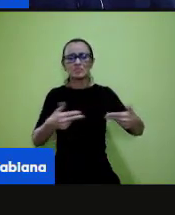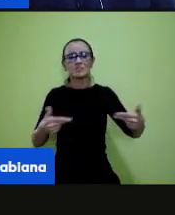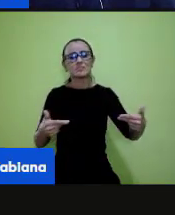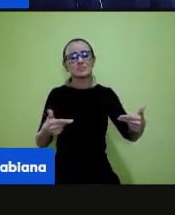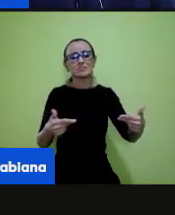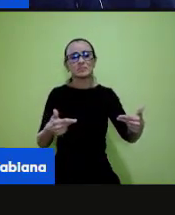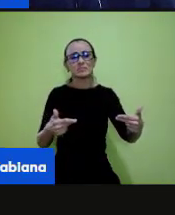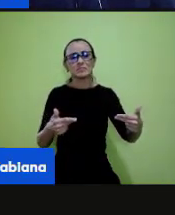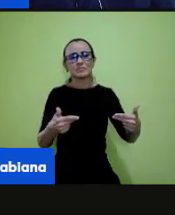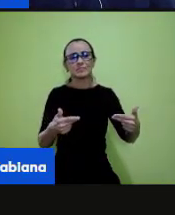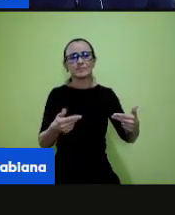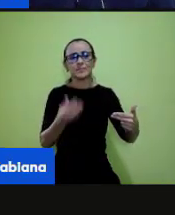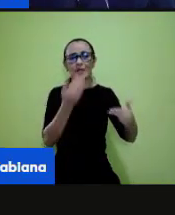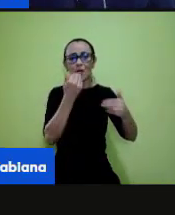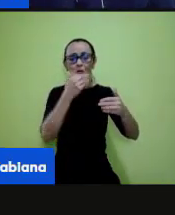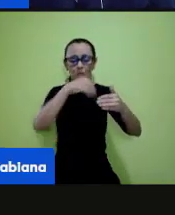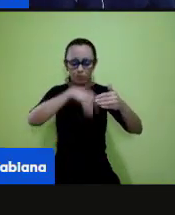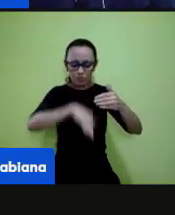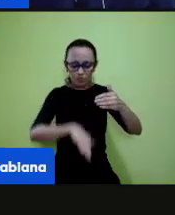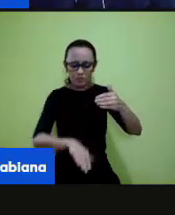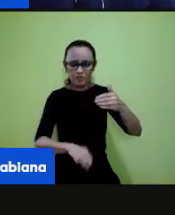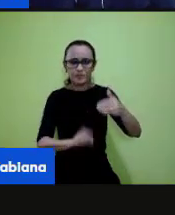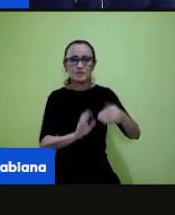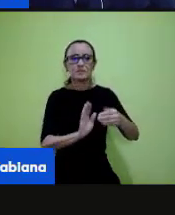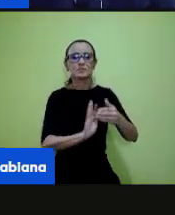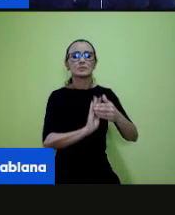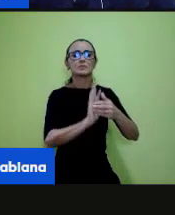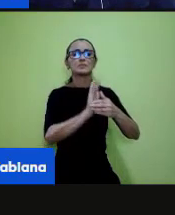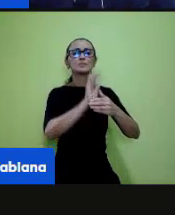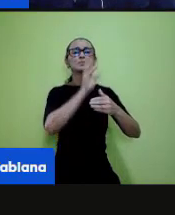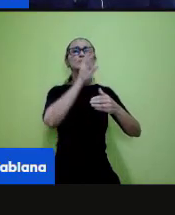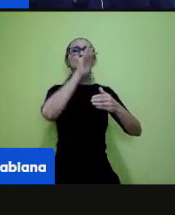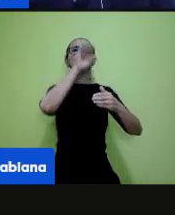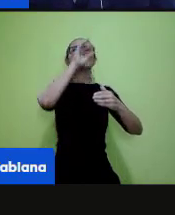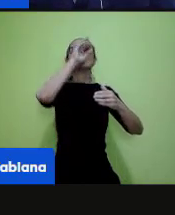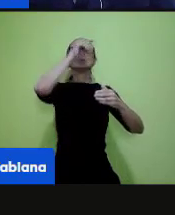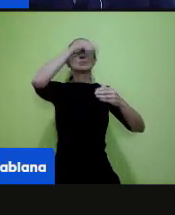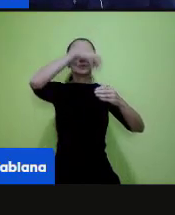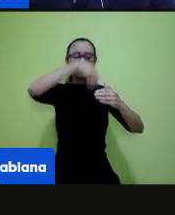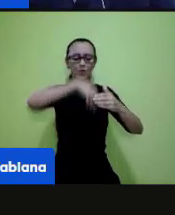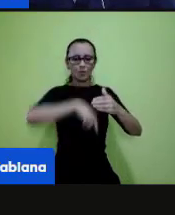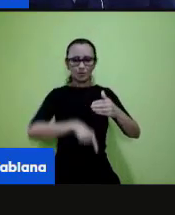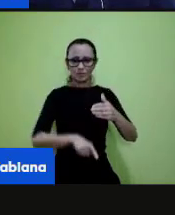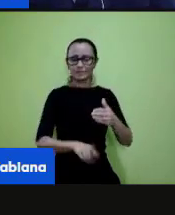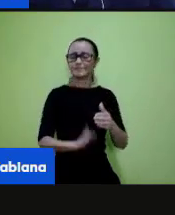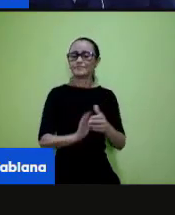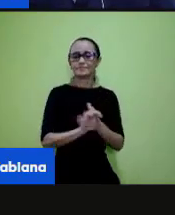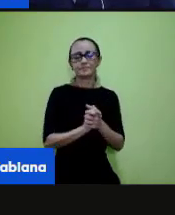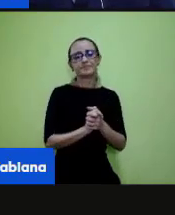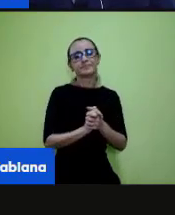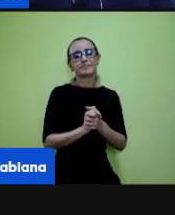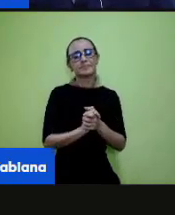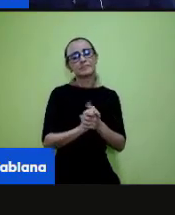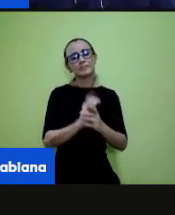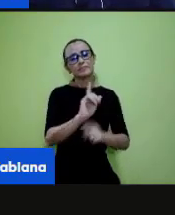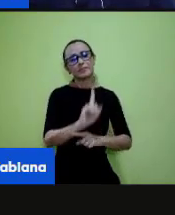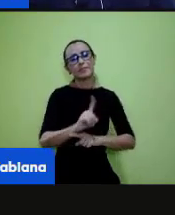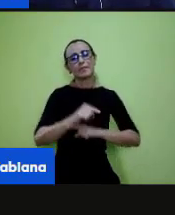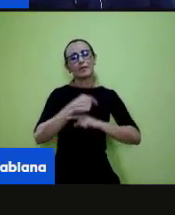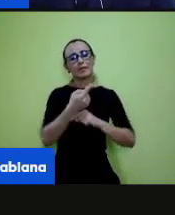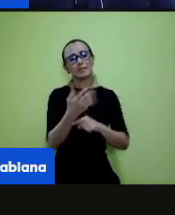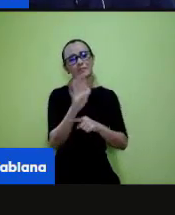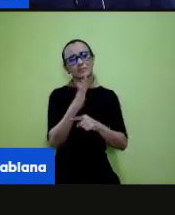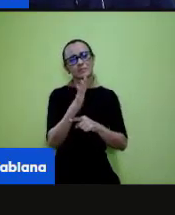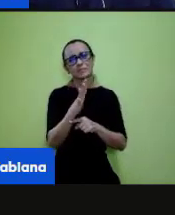respirar através do sifão respiratório que tem essas larvas. Depois, em média,